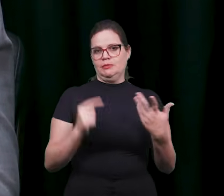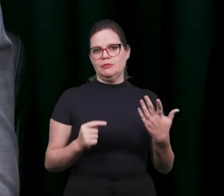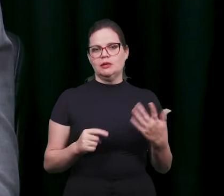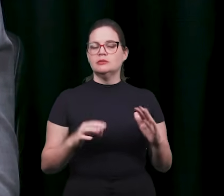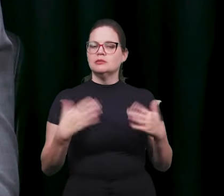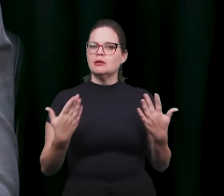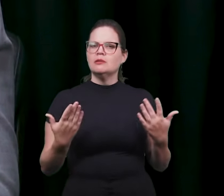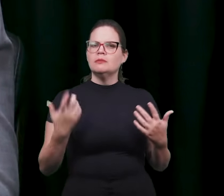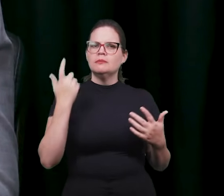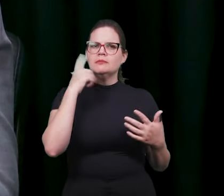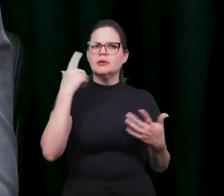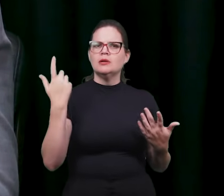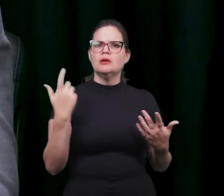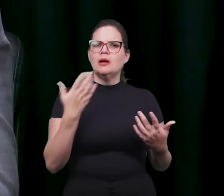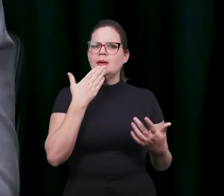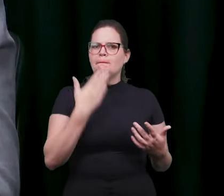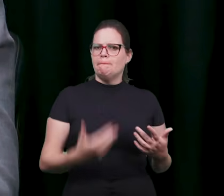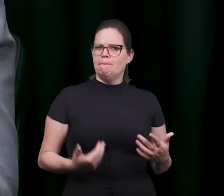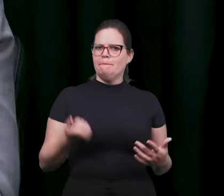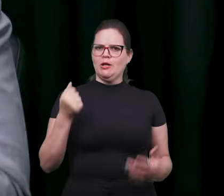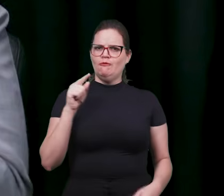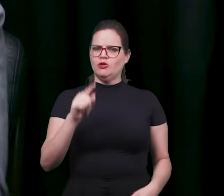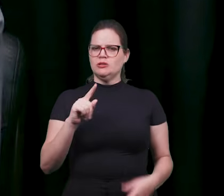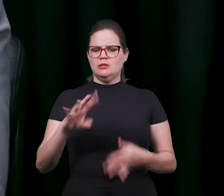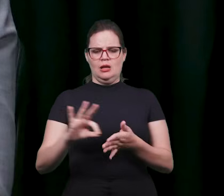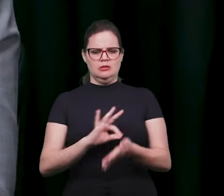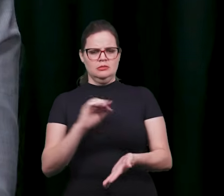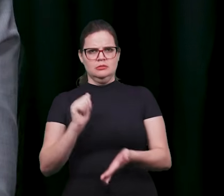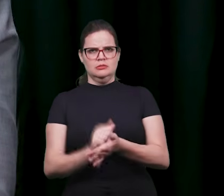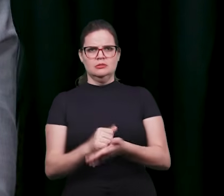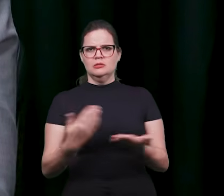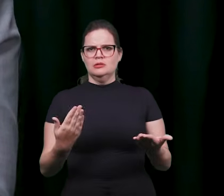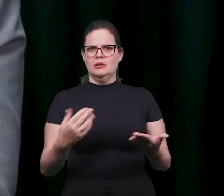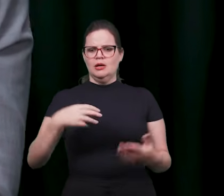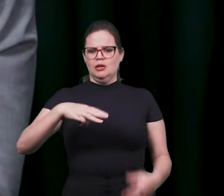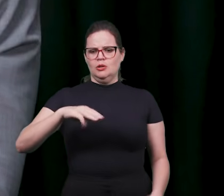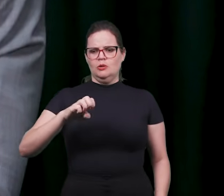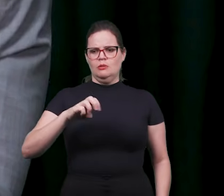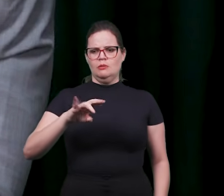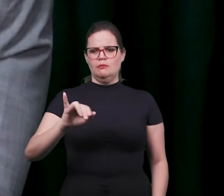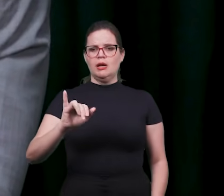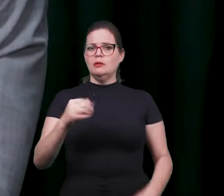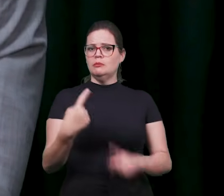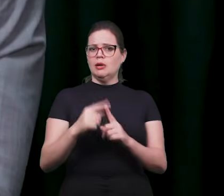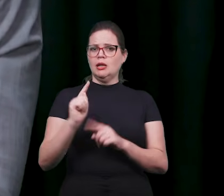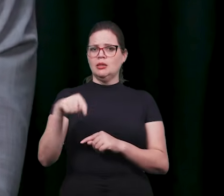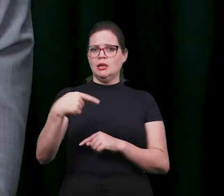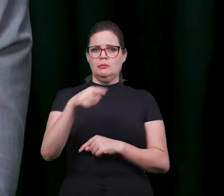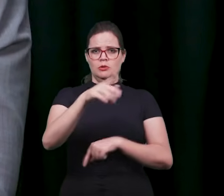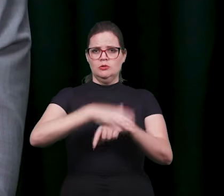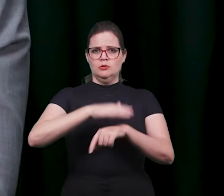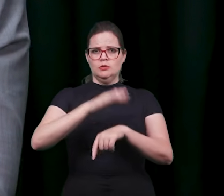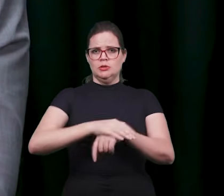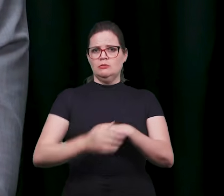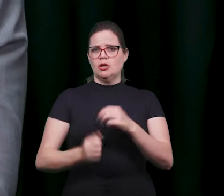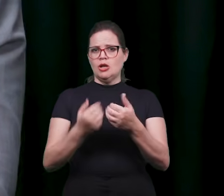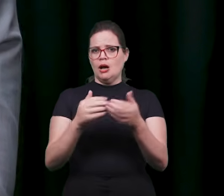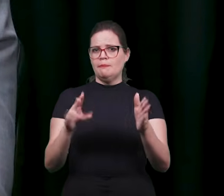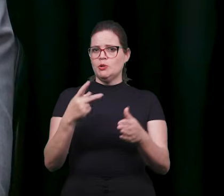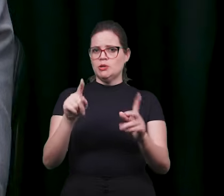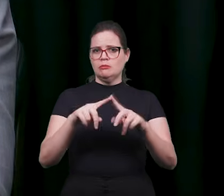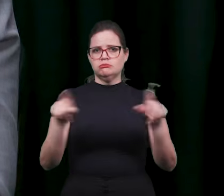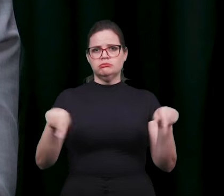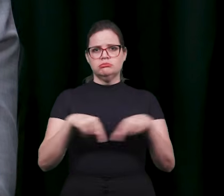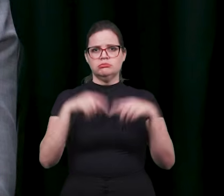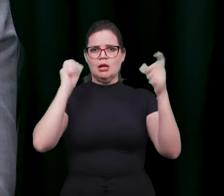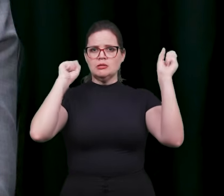que você... Esse é o convite. Por que você não se formalizou ainda? Porque ali daqui a pouco você pode ter o seu próprio salão. Exatamente. Você vai ter